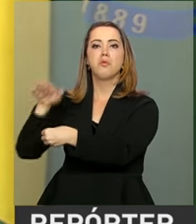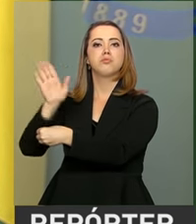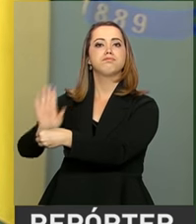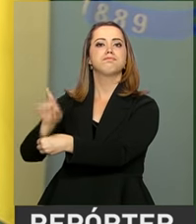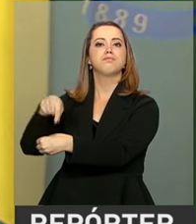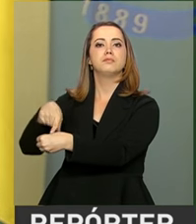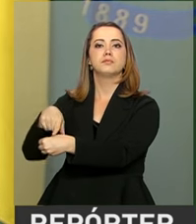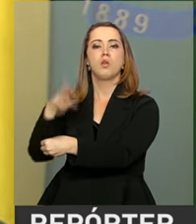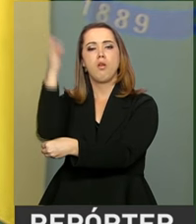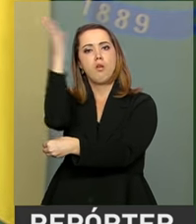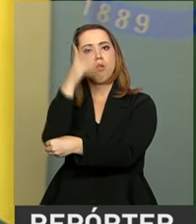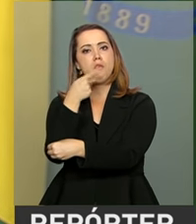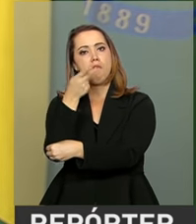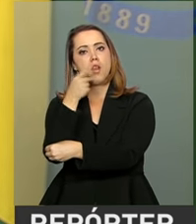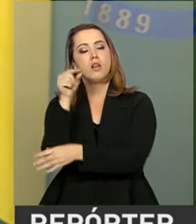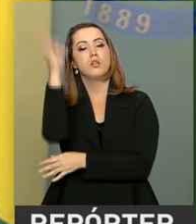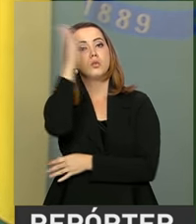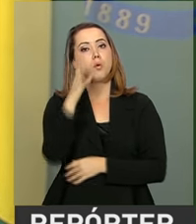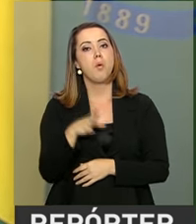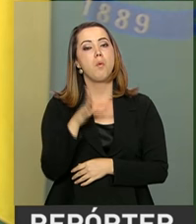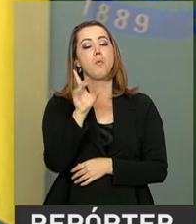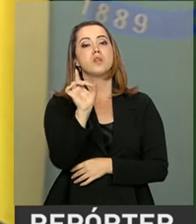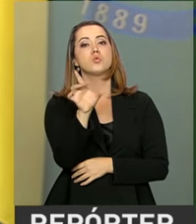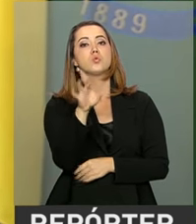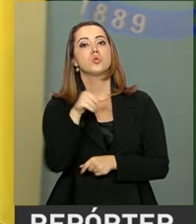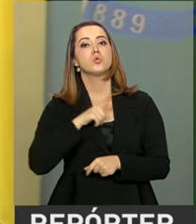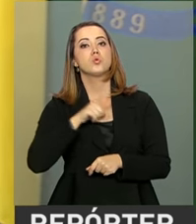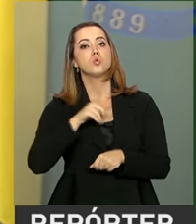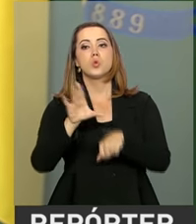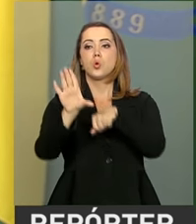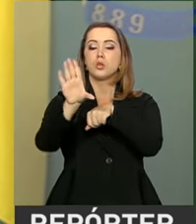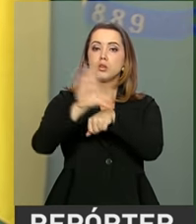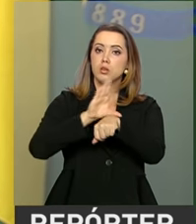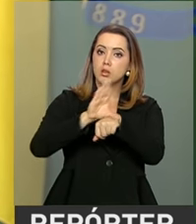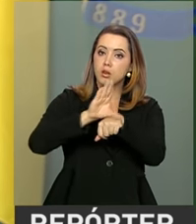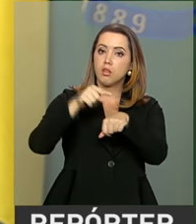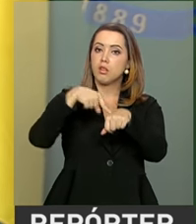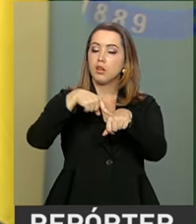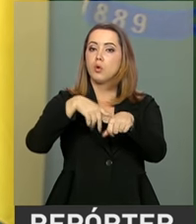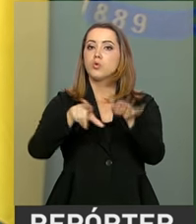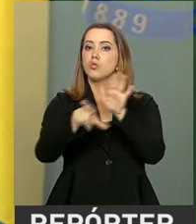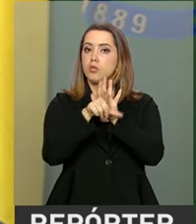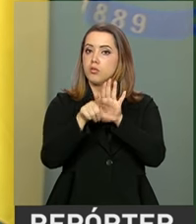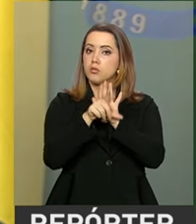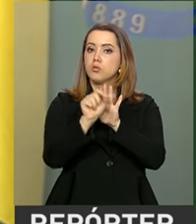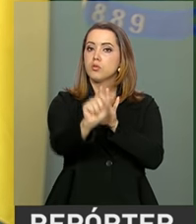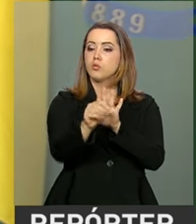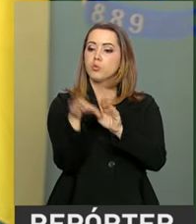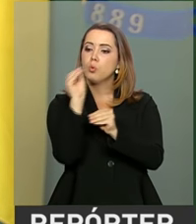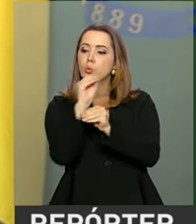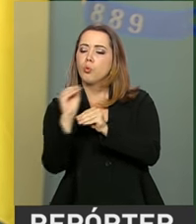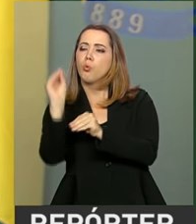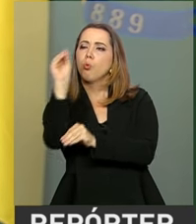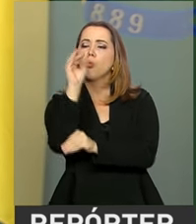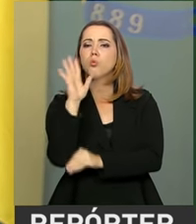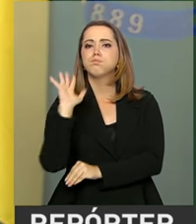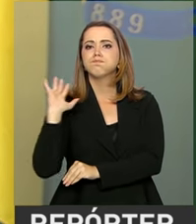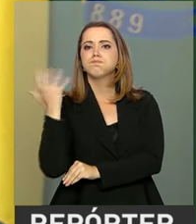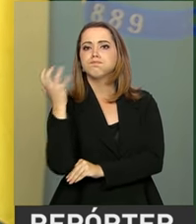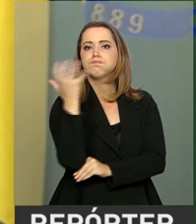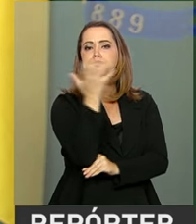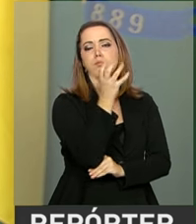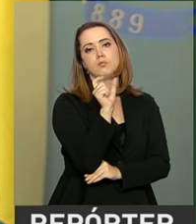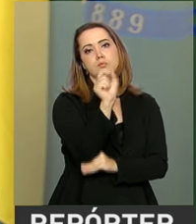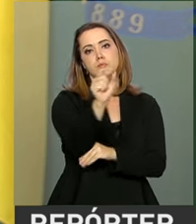só estabelece na sua legislação estruturante, que é a Constituição, a preservação, a